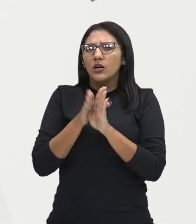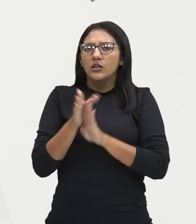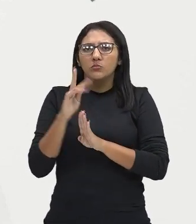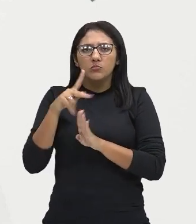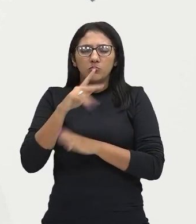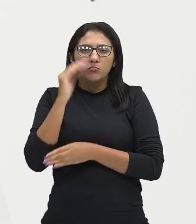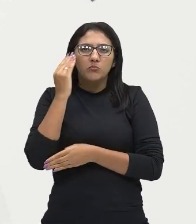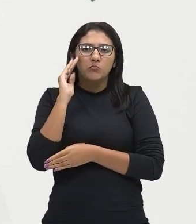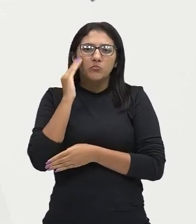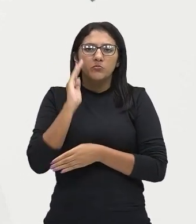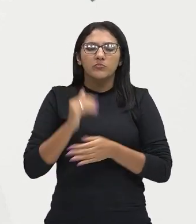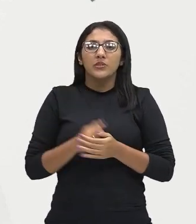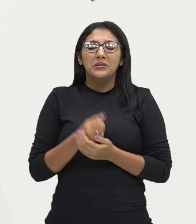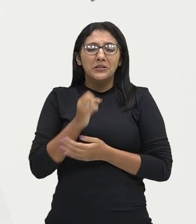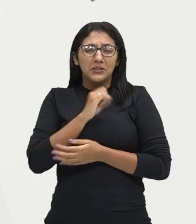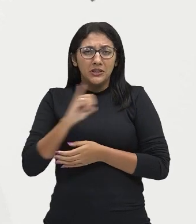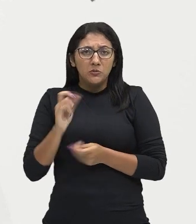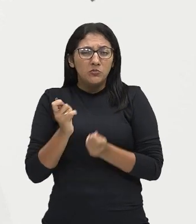que sempre que for possível,